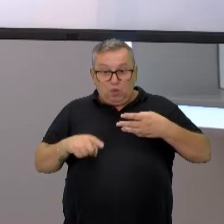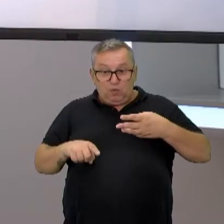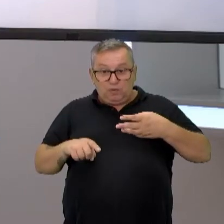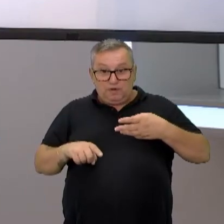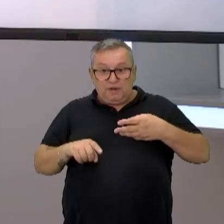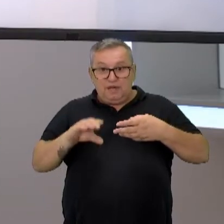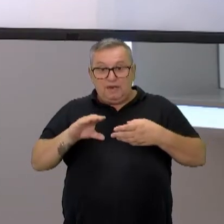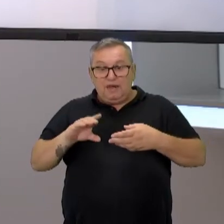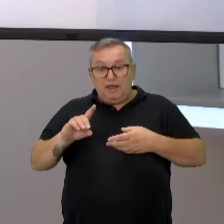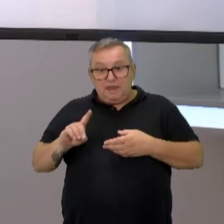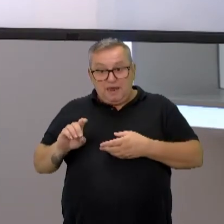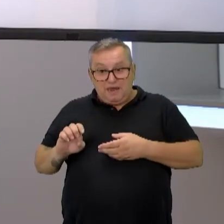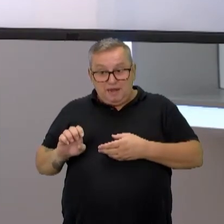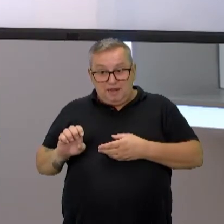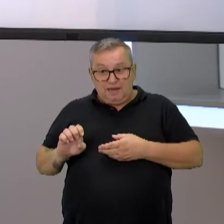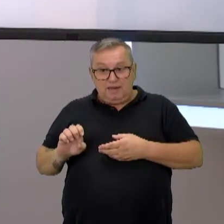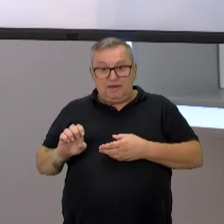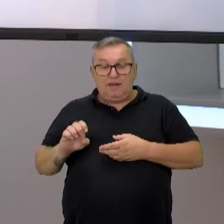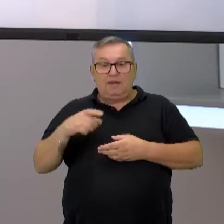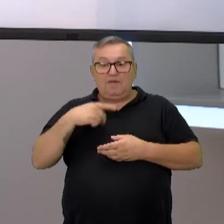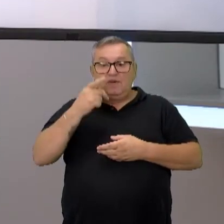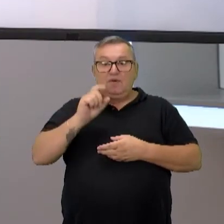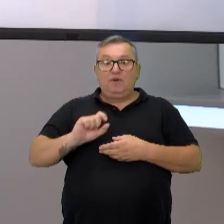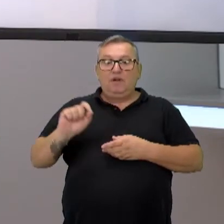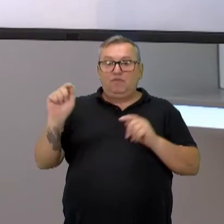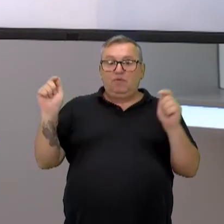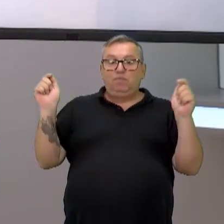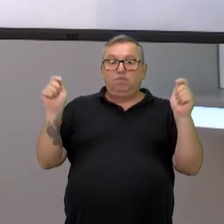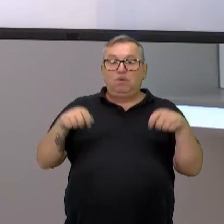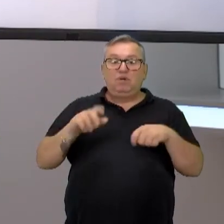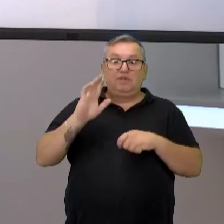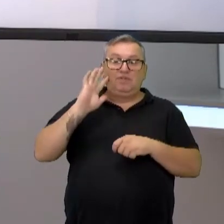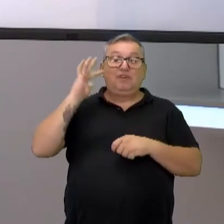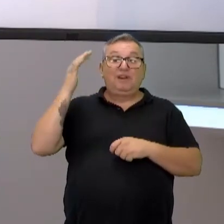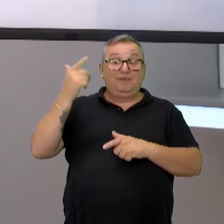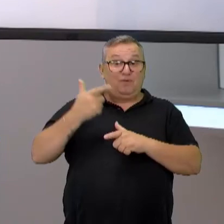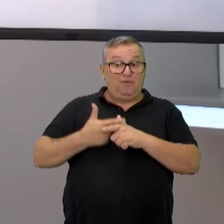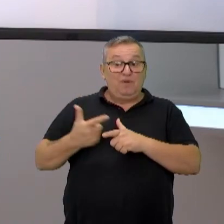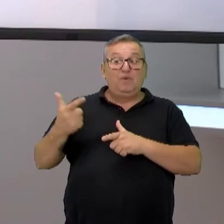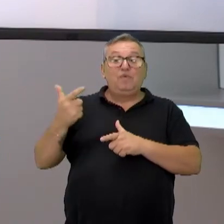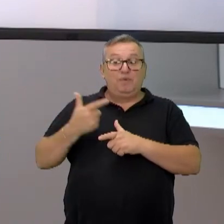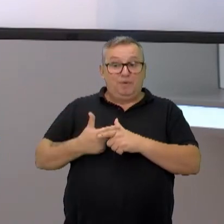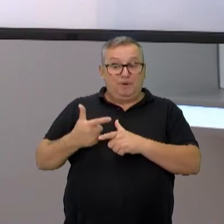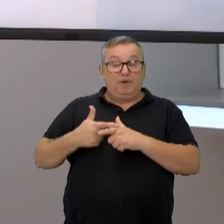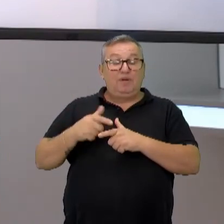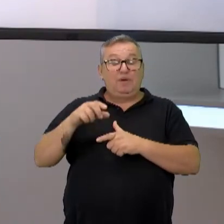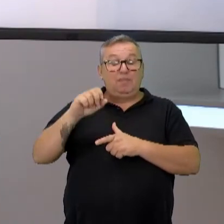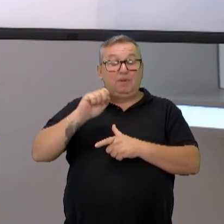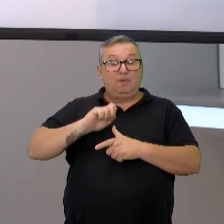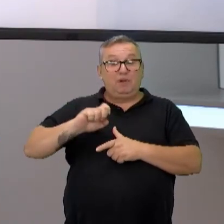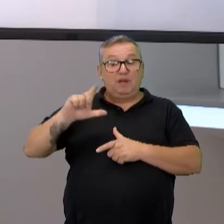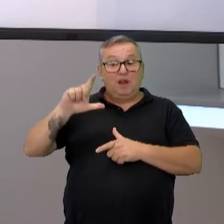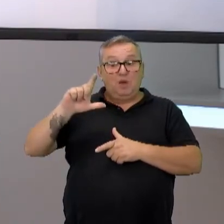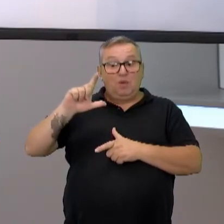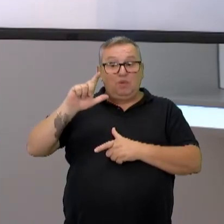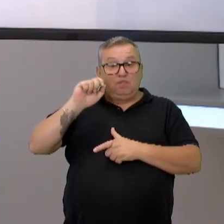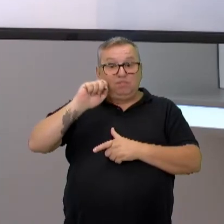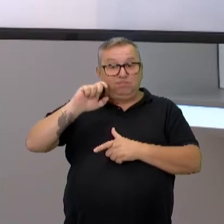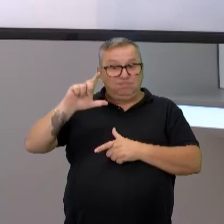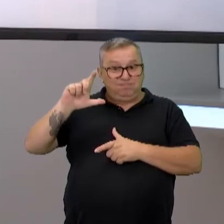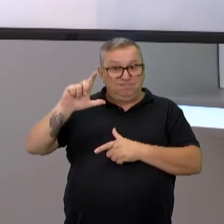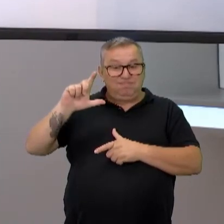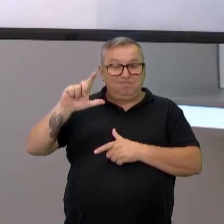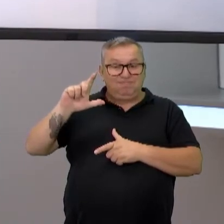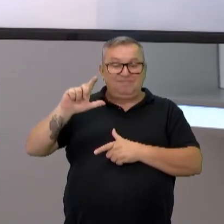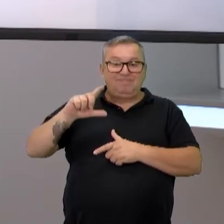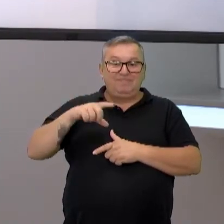quê? A gente estava tratando de possibilidades de se resolver o problema do sal. Então, o que eu posso fazer? Eu posso fazer, é isso que